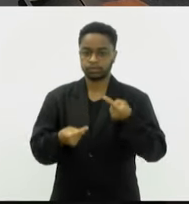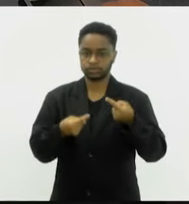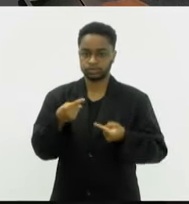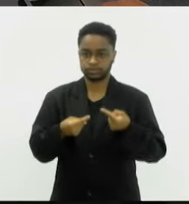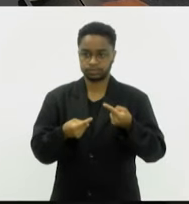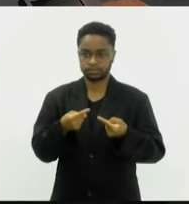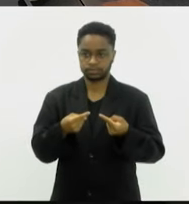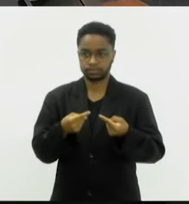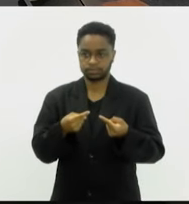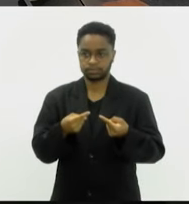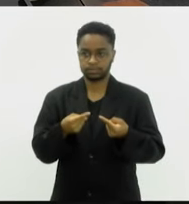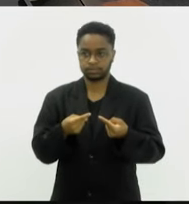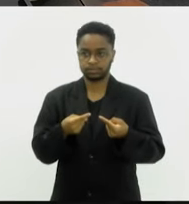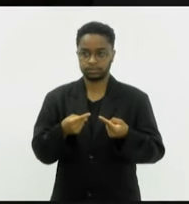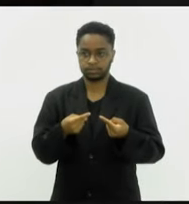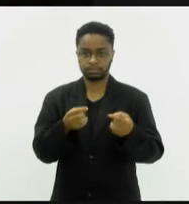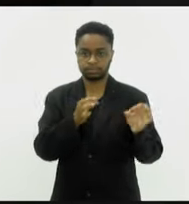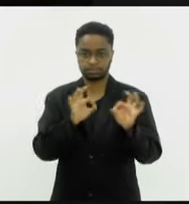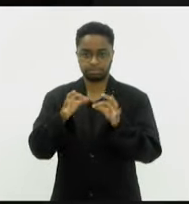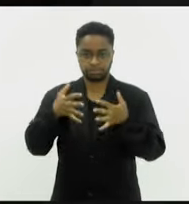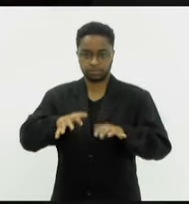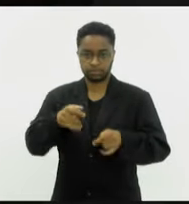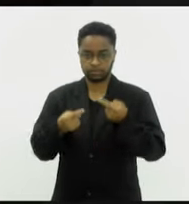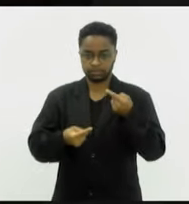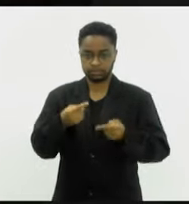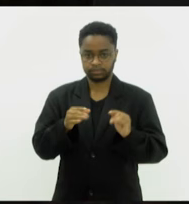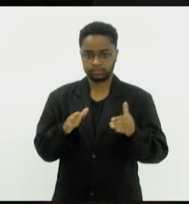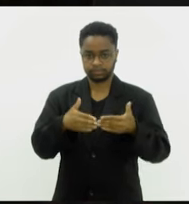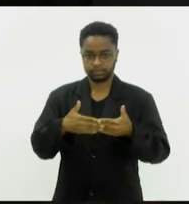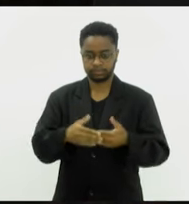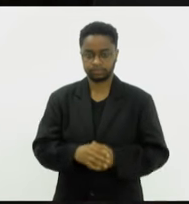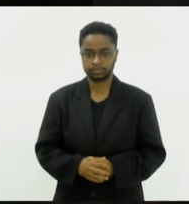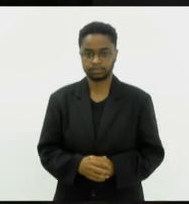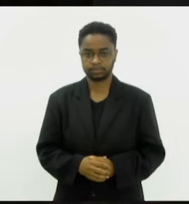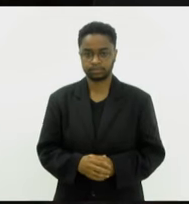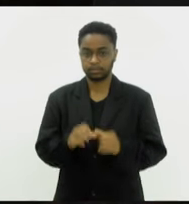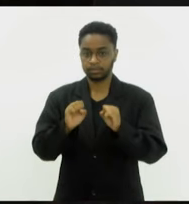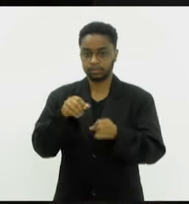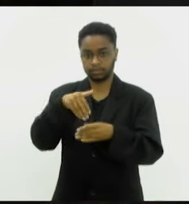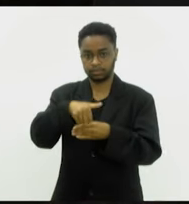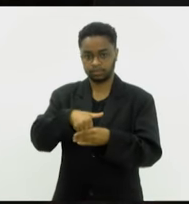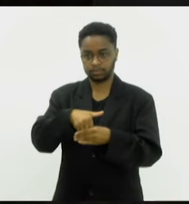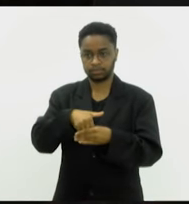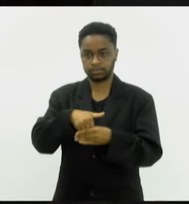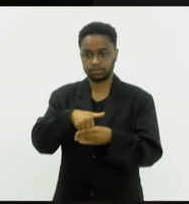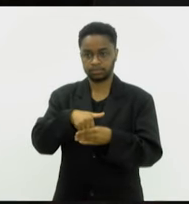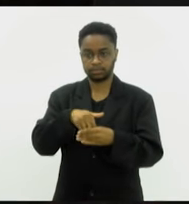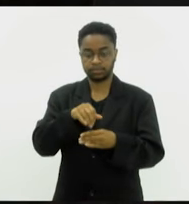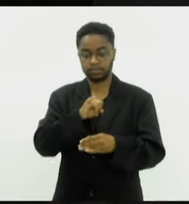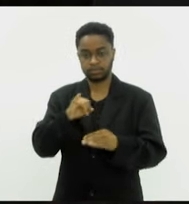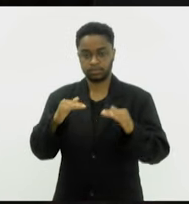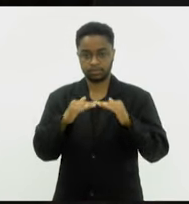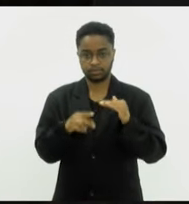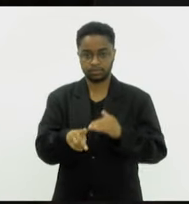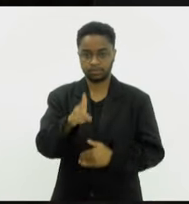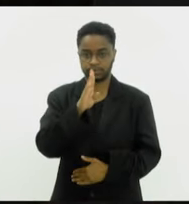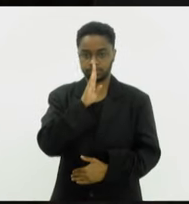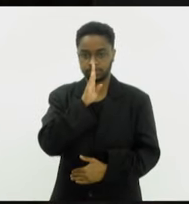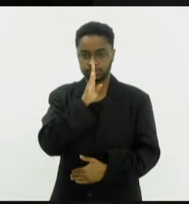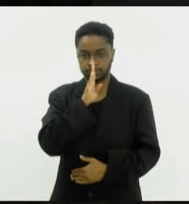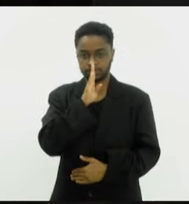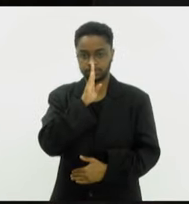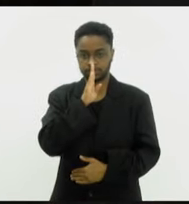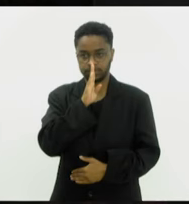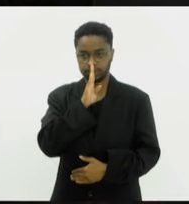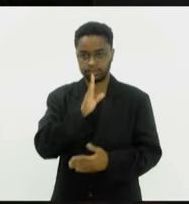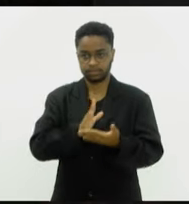discussão. Não havendo quem queira discutir, encerrada a discussão. Em votação. Os senhores que aprovam permaneçam como